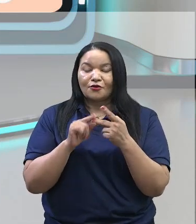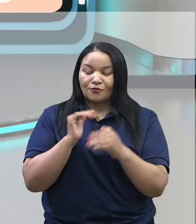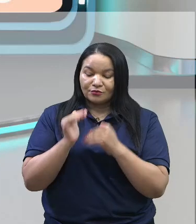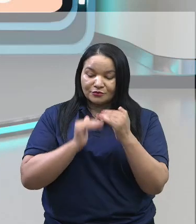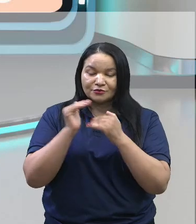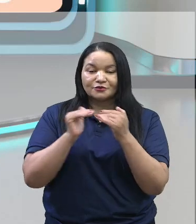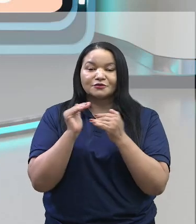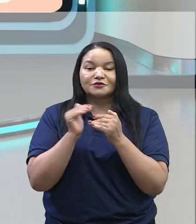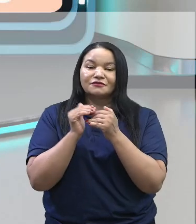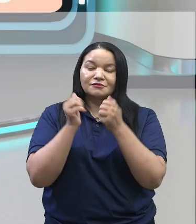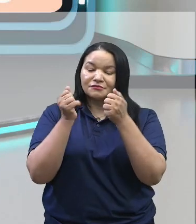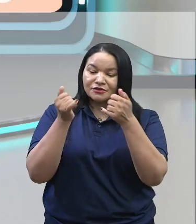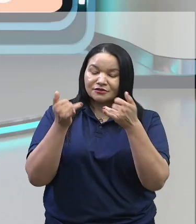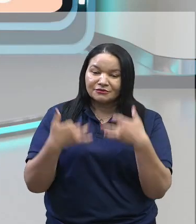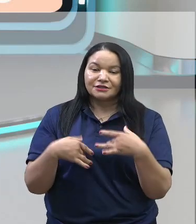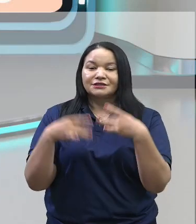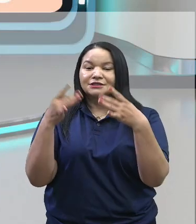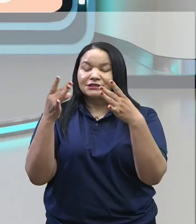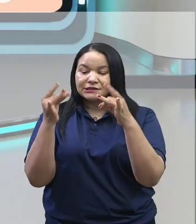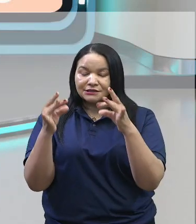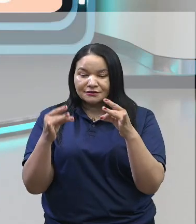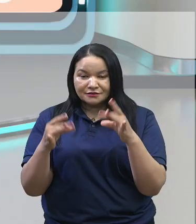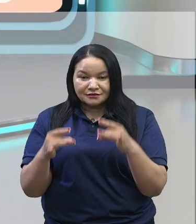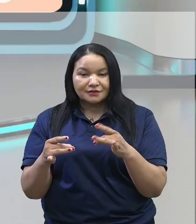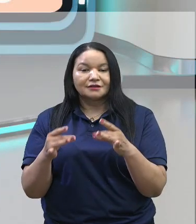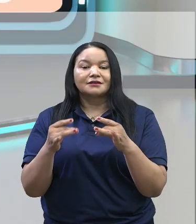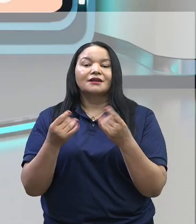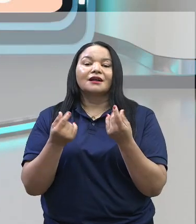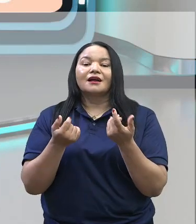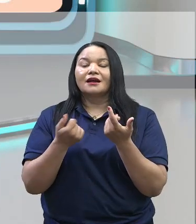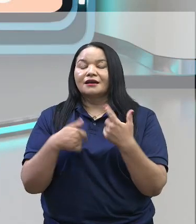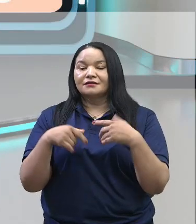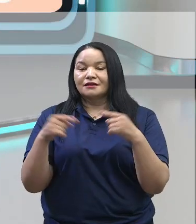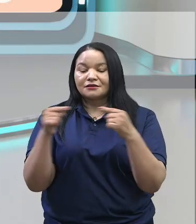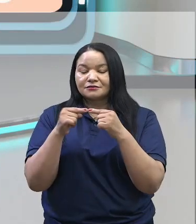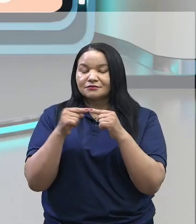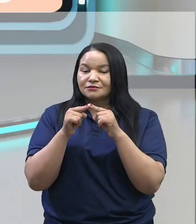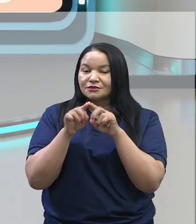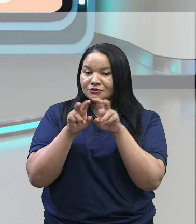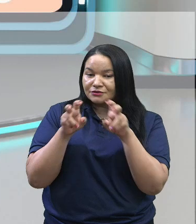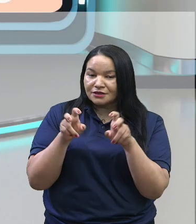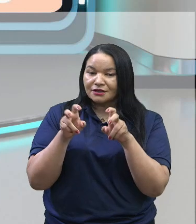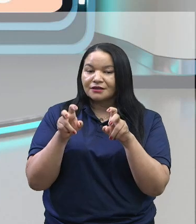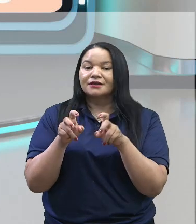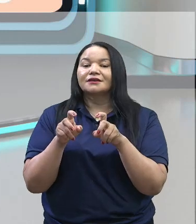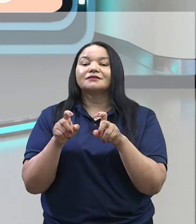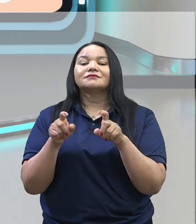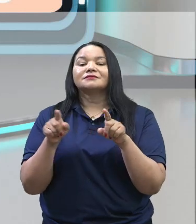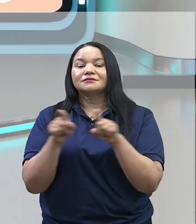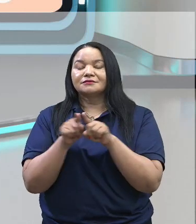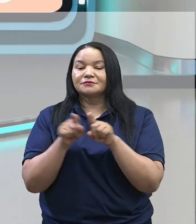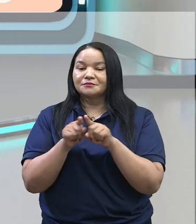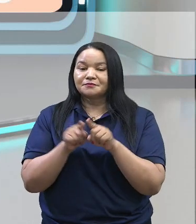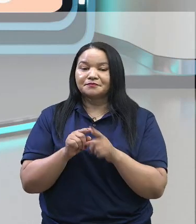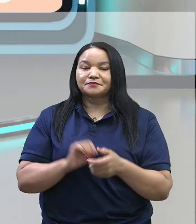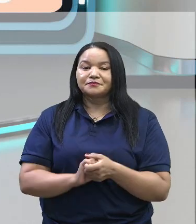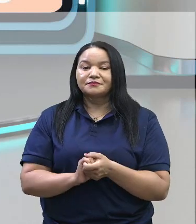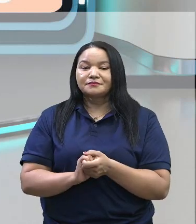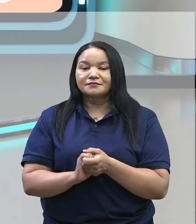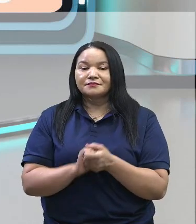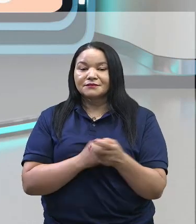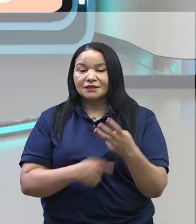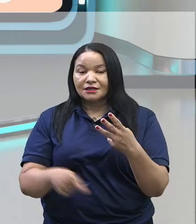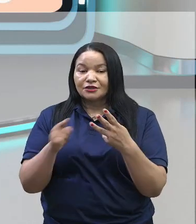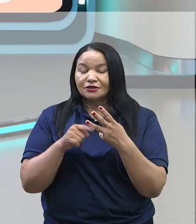aprofundar mais a explicação dessa afirmação feita na introdução, e